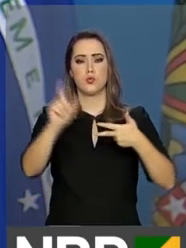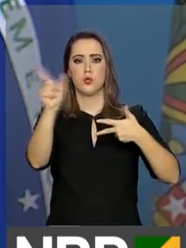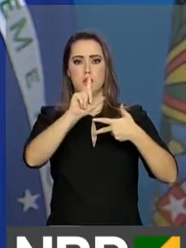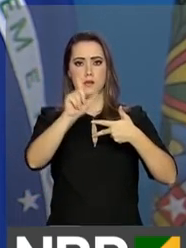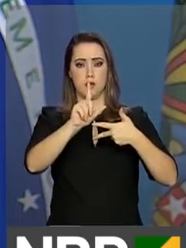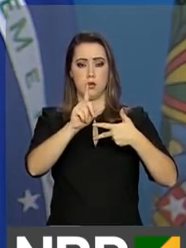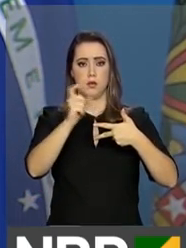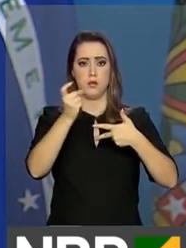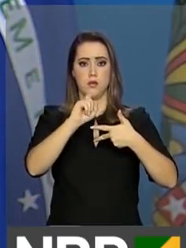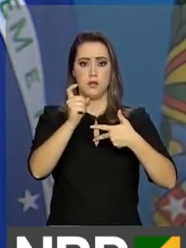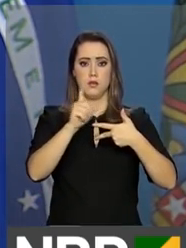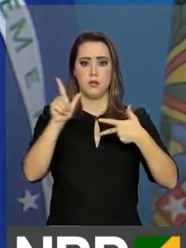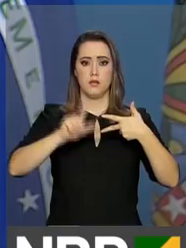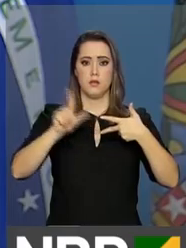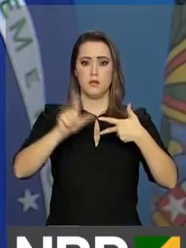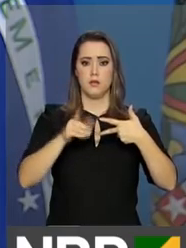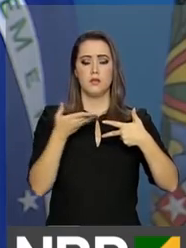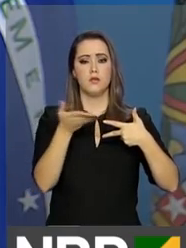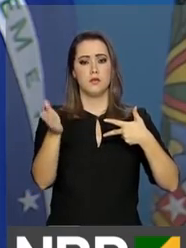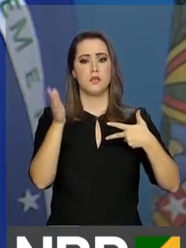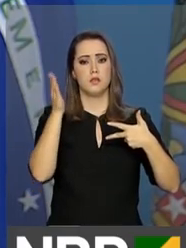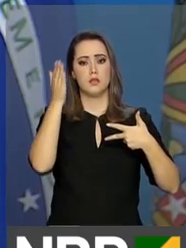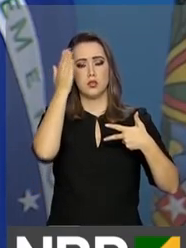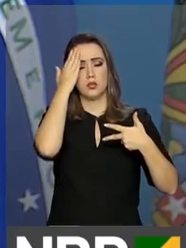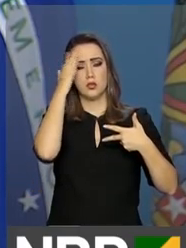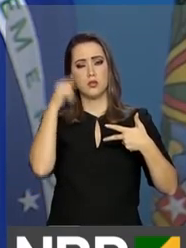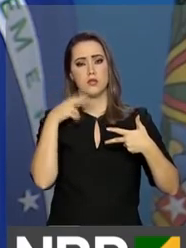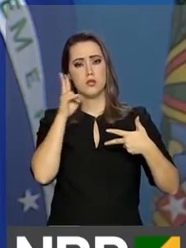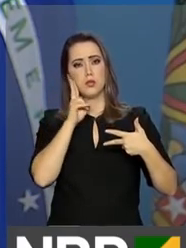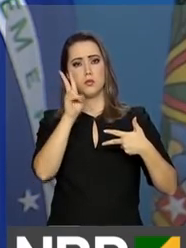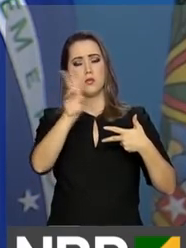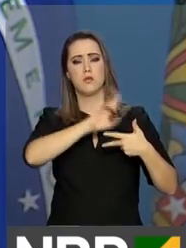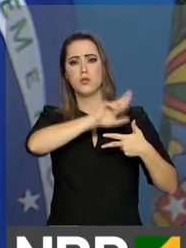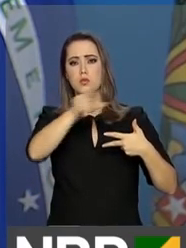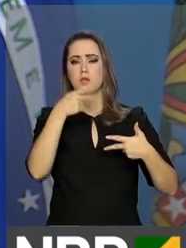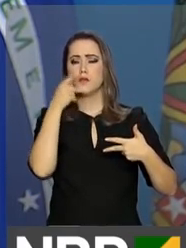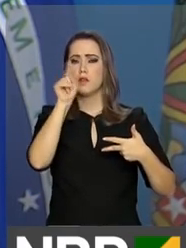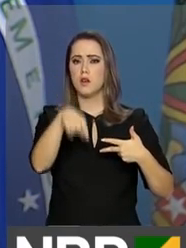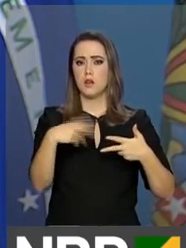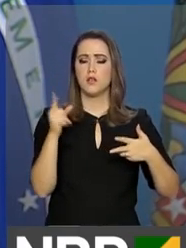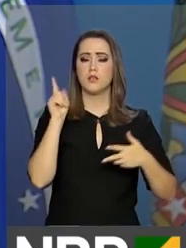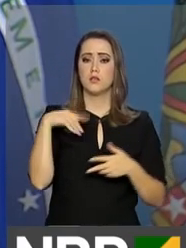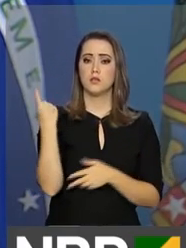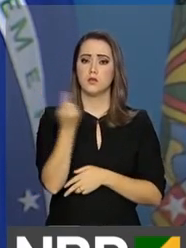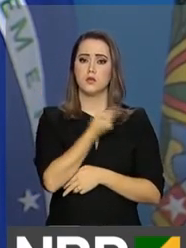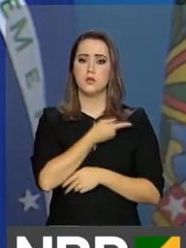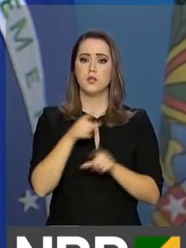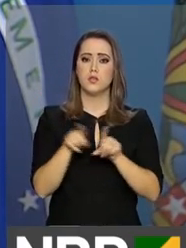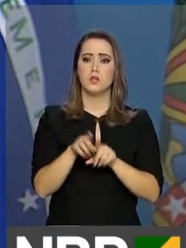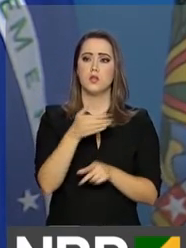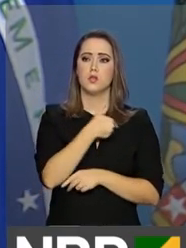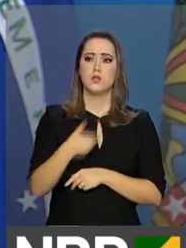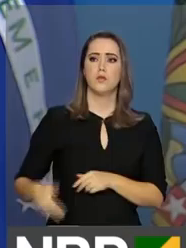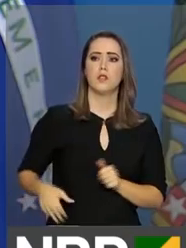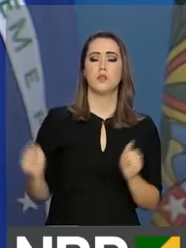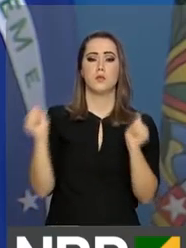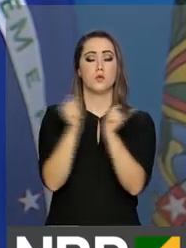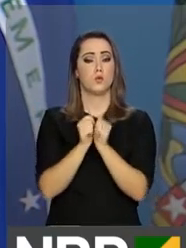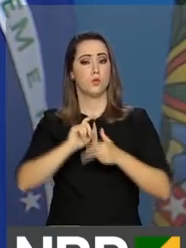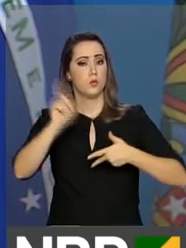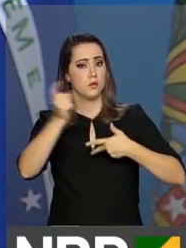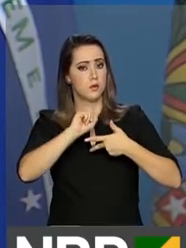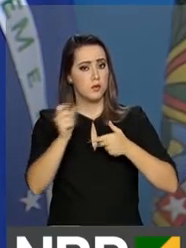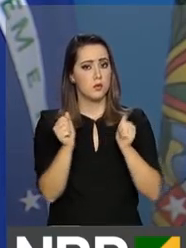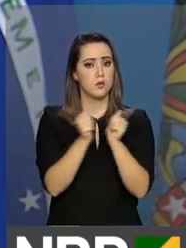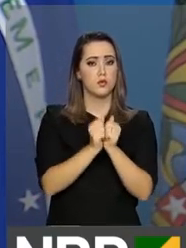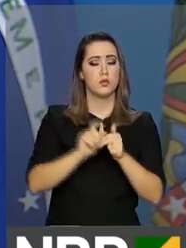Legislativo. Vocês já me ouviram dizer dezenas de vezes o quanto nós governamos juntos, o Executivo